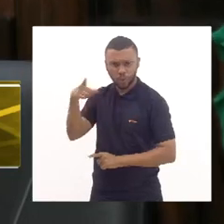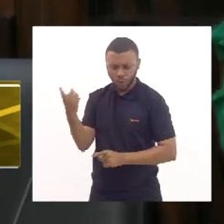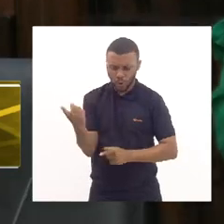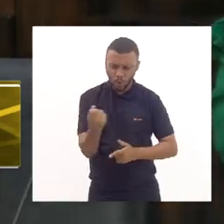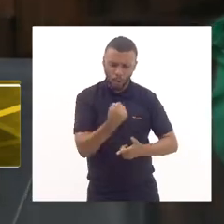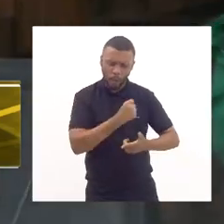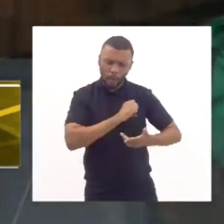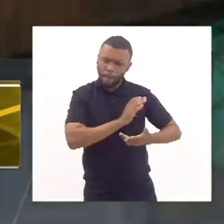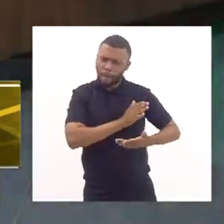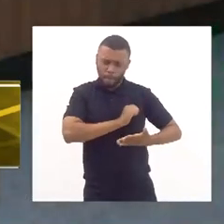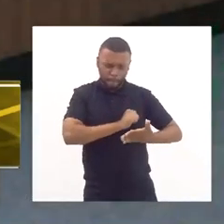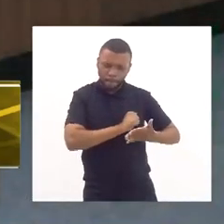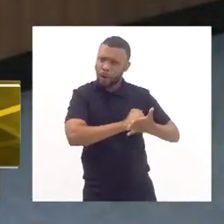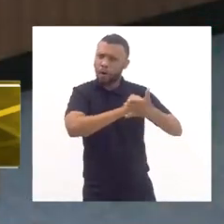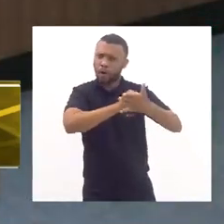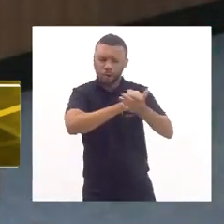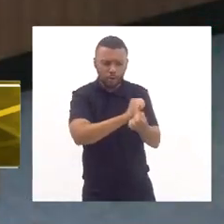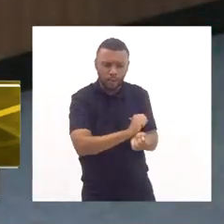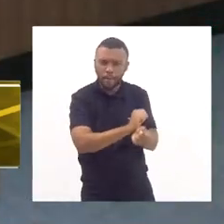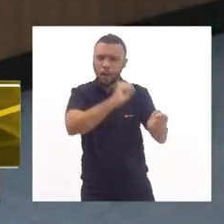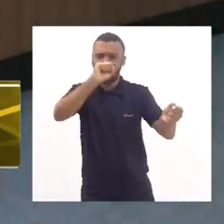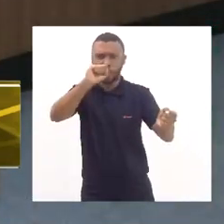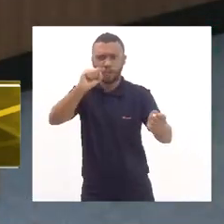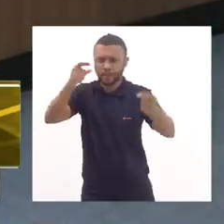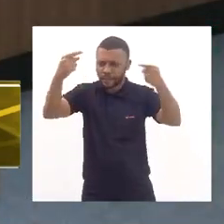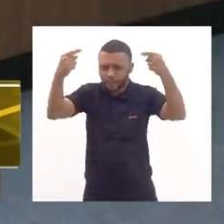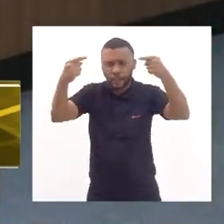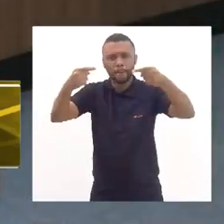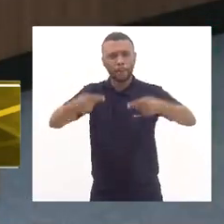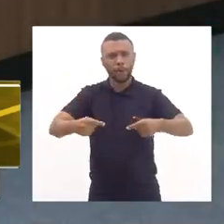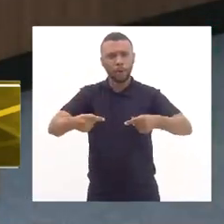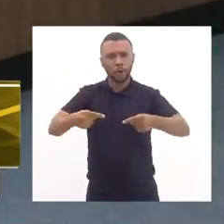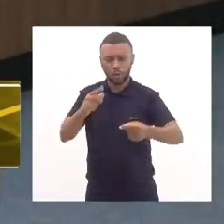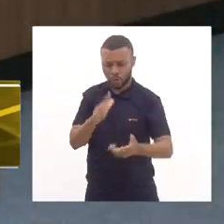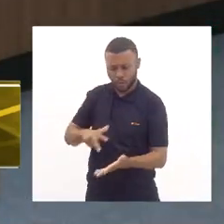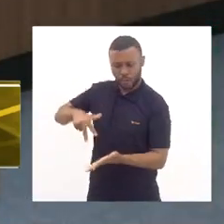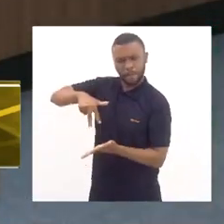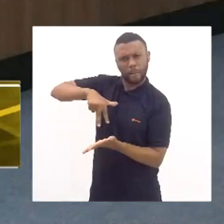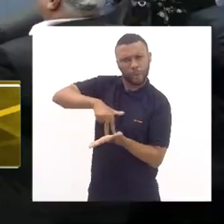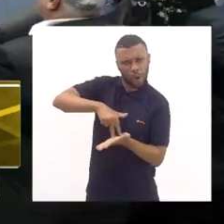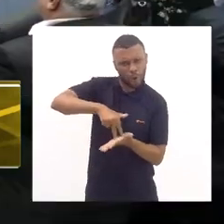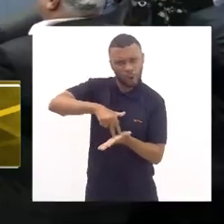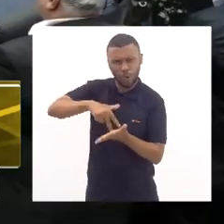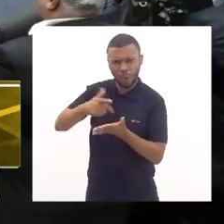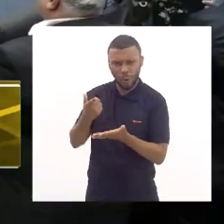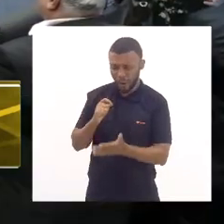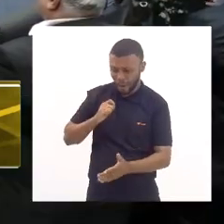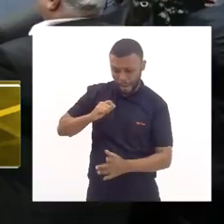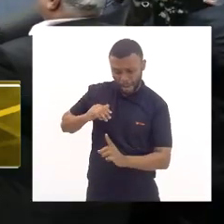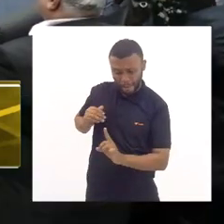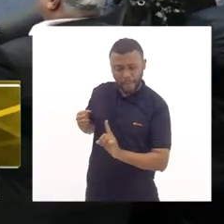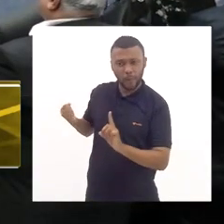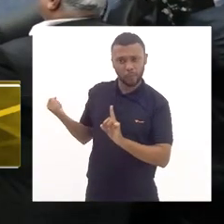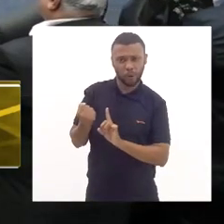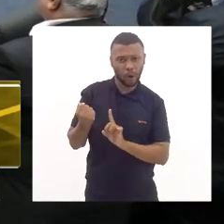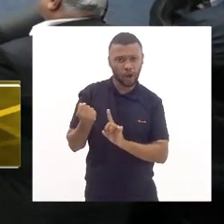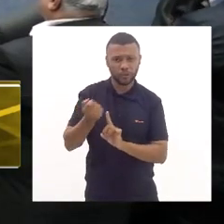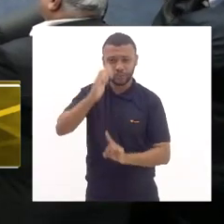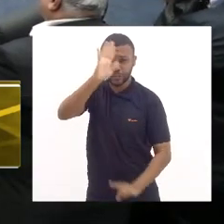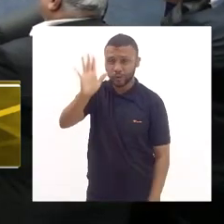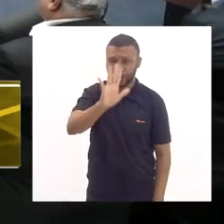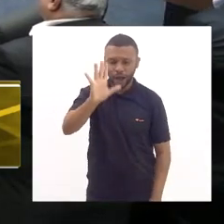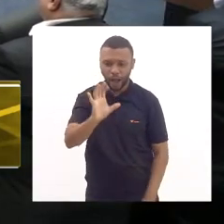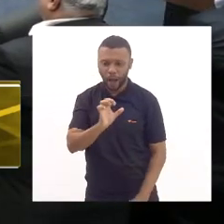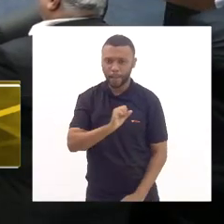eu sonho, ó liberdade, desafio nosso peito à própria morte. Ó pátria